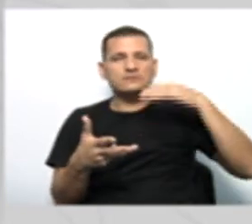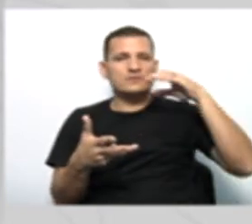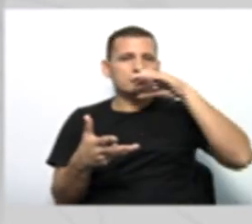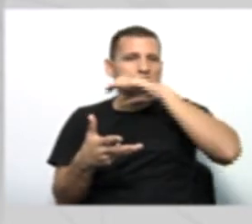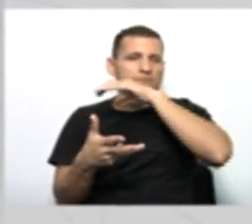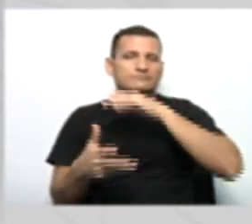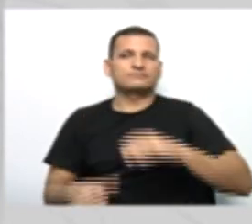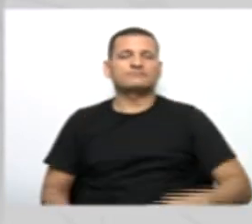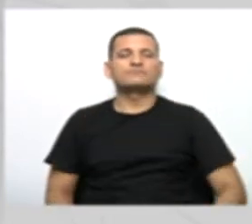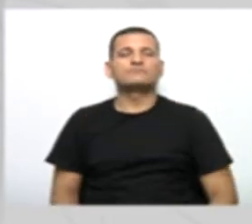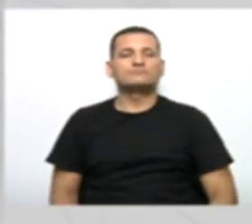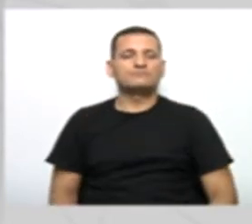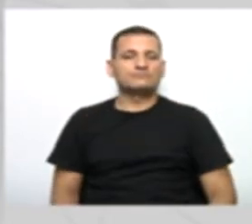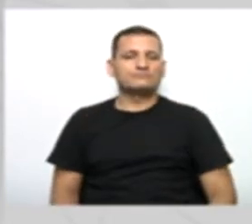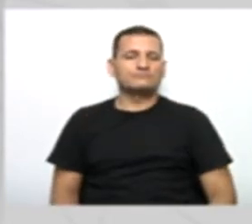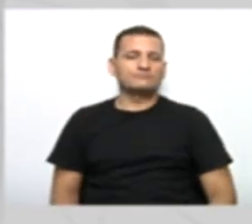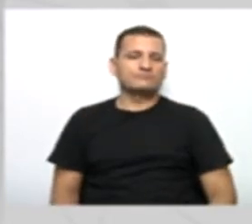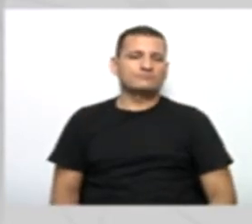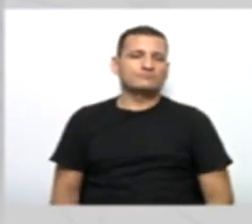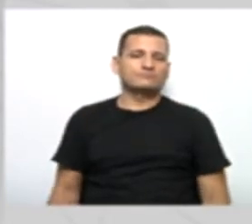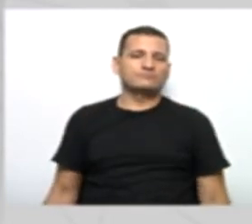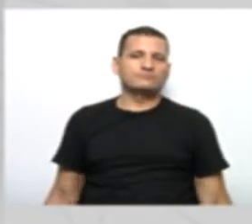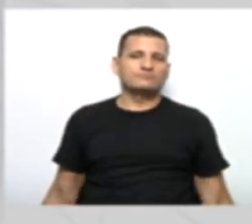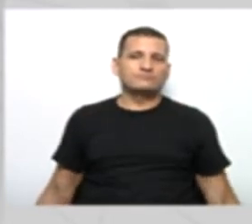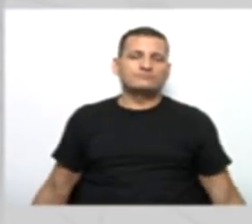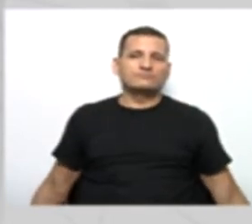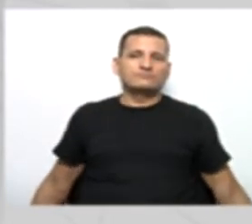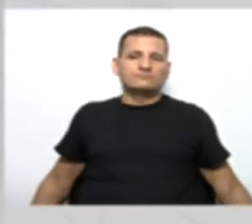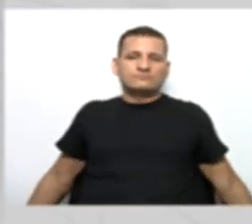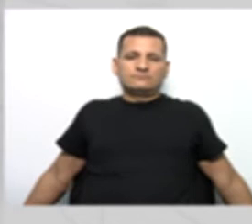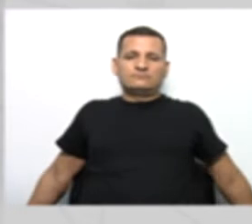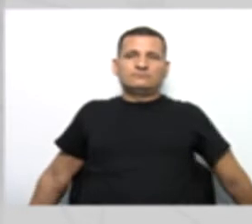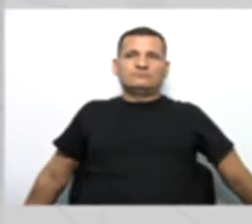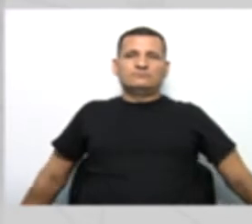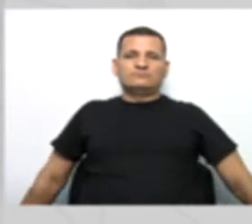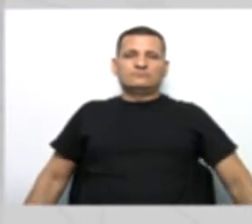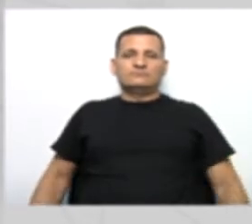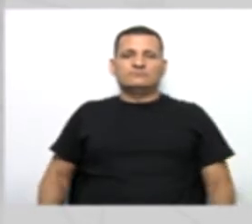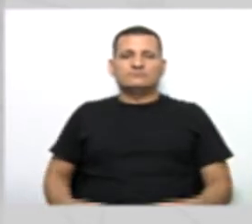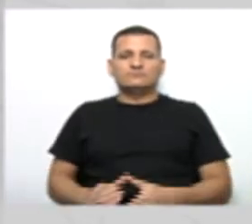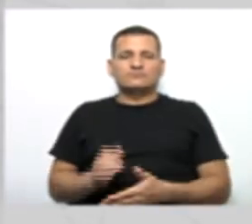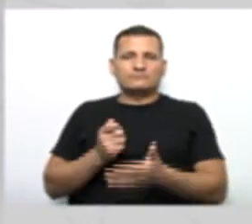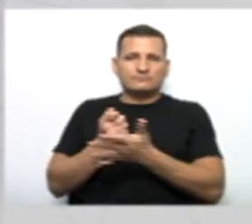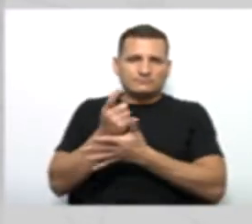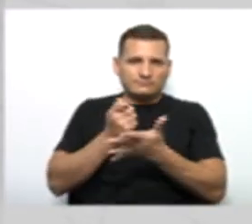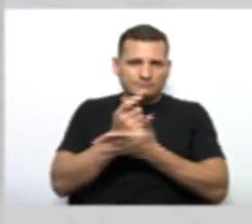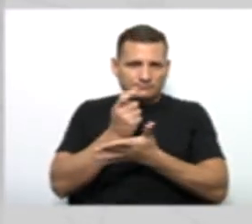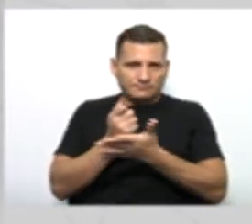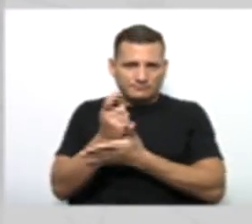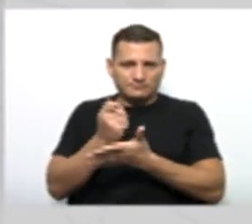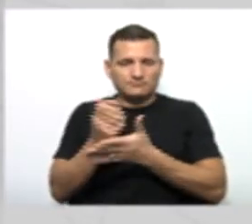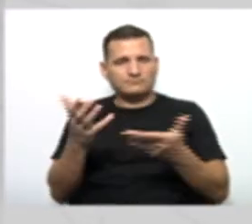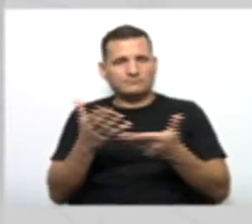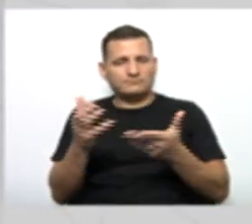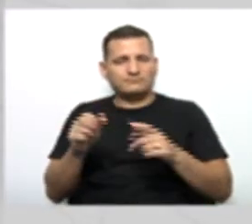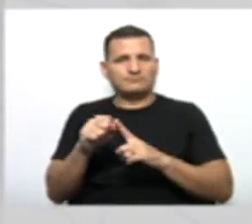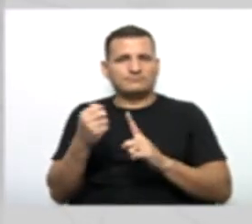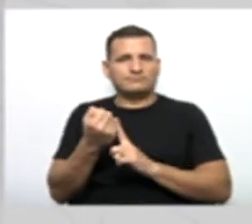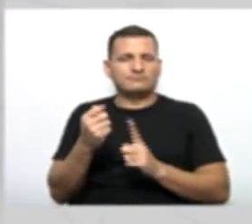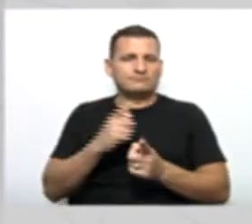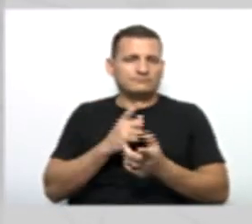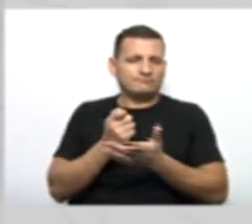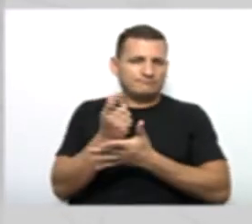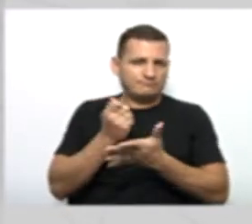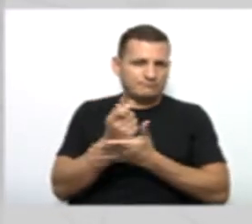Uma outra questão também é o consumismo. A sociedade hoje é muito consumista. Isso é proporcionado